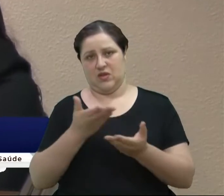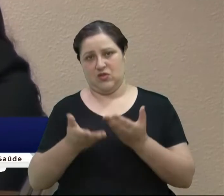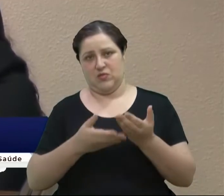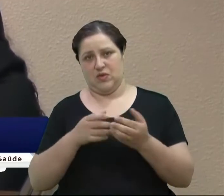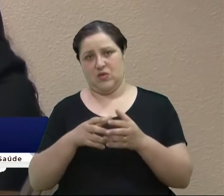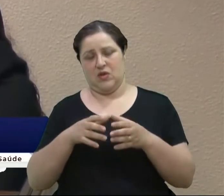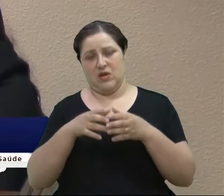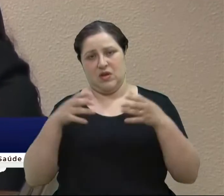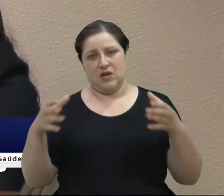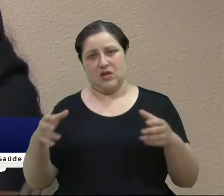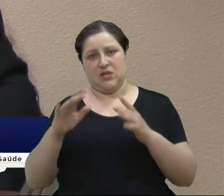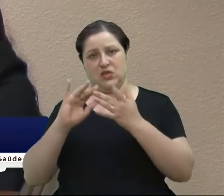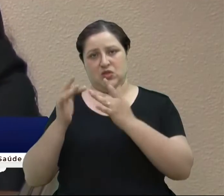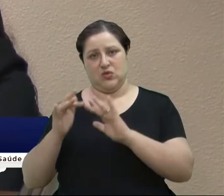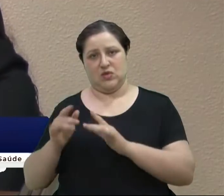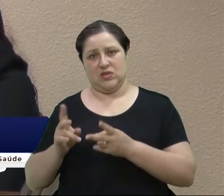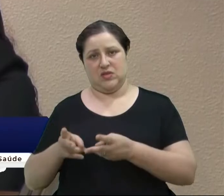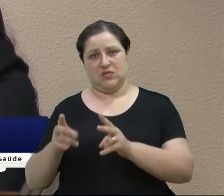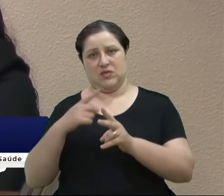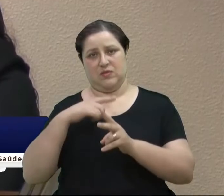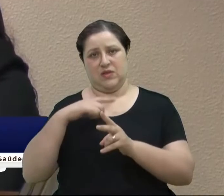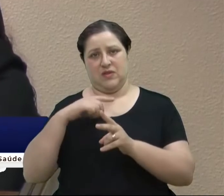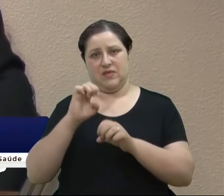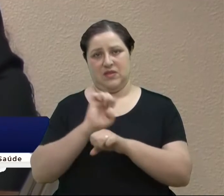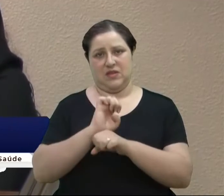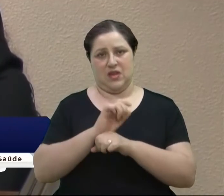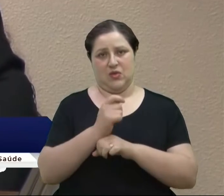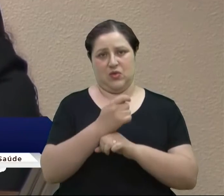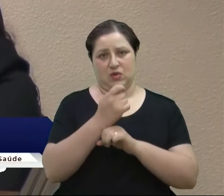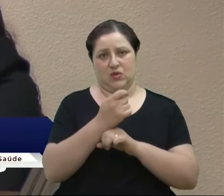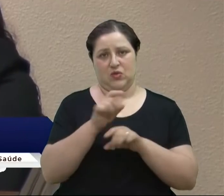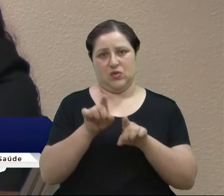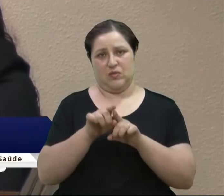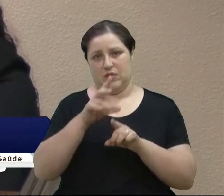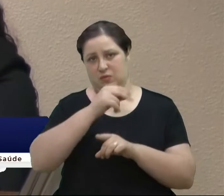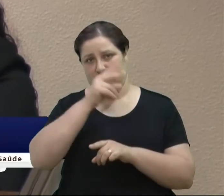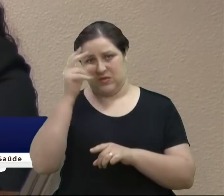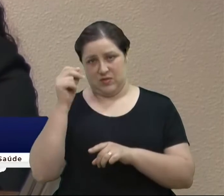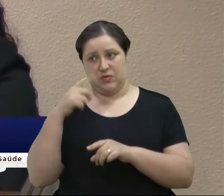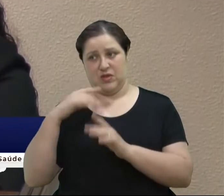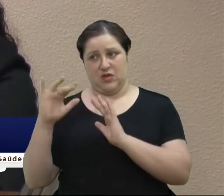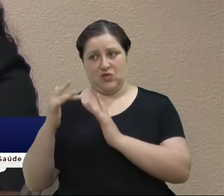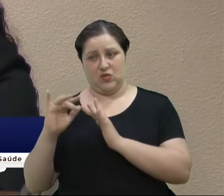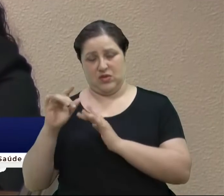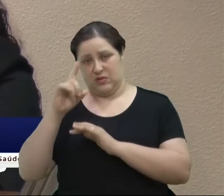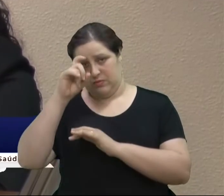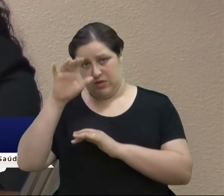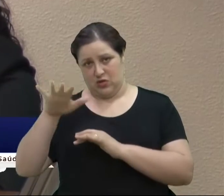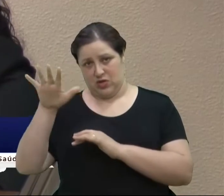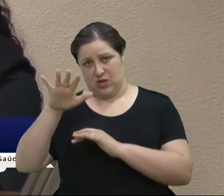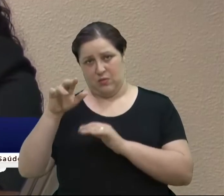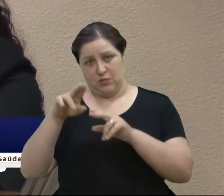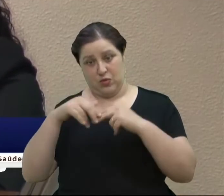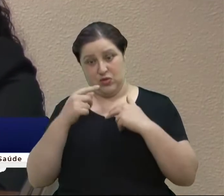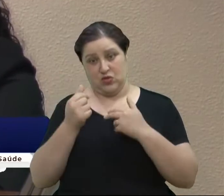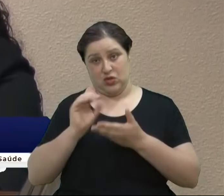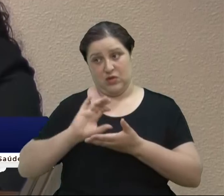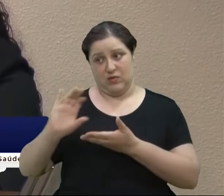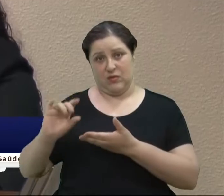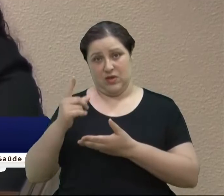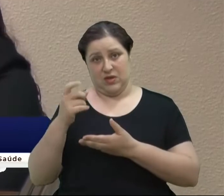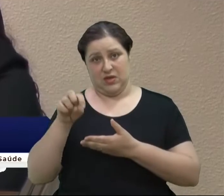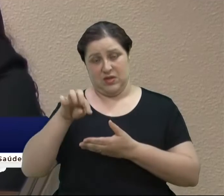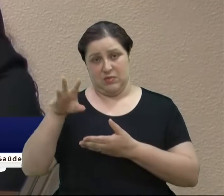grande articulação que ele sempre teve, tanto com o Estado do Rio Grande do Sul como com o município. Então, eu acho que todas